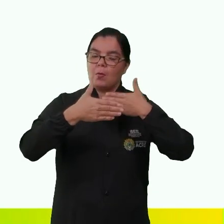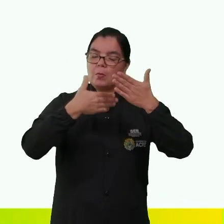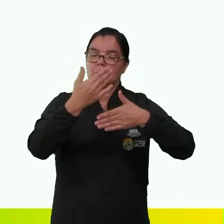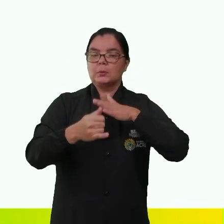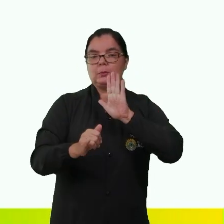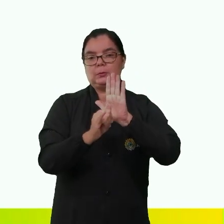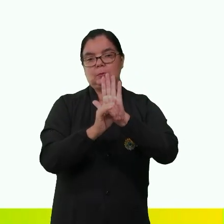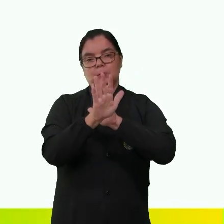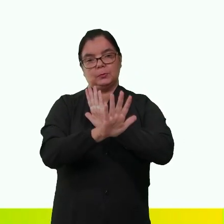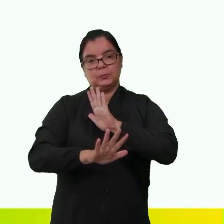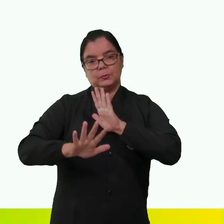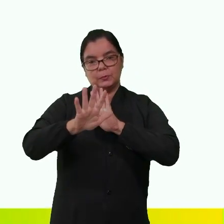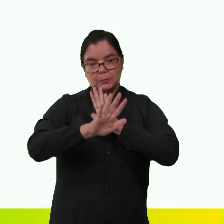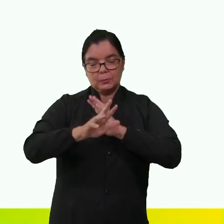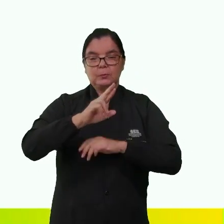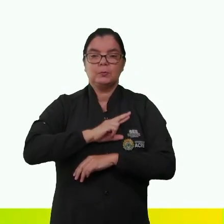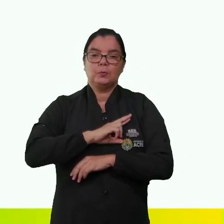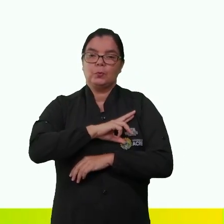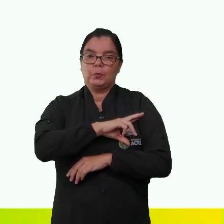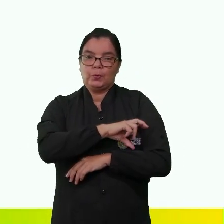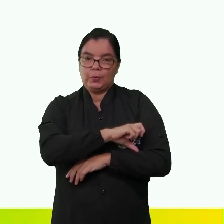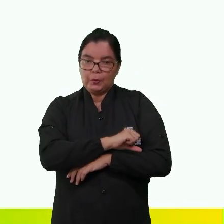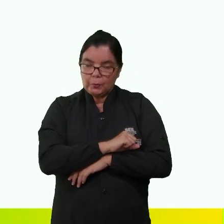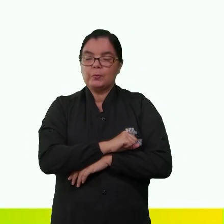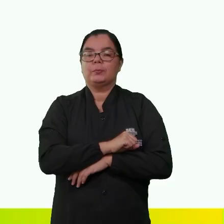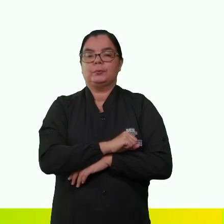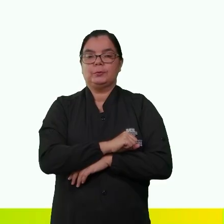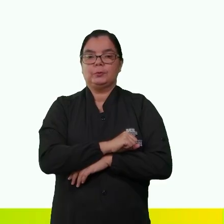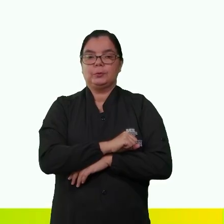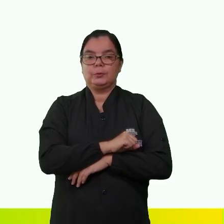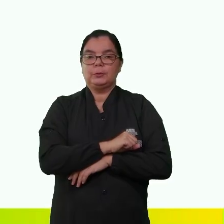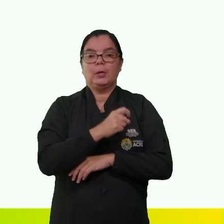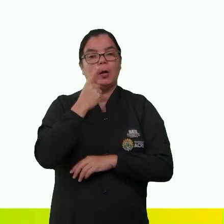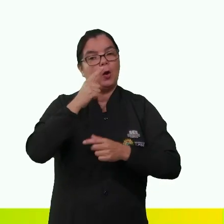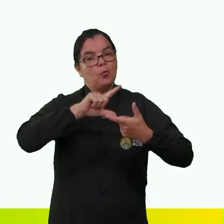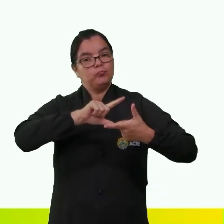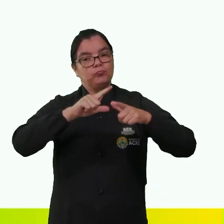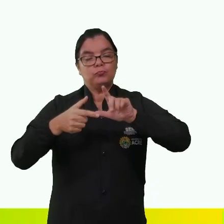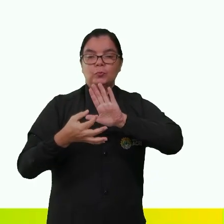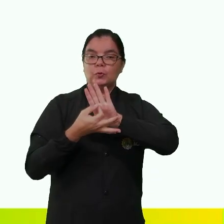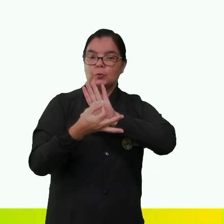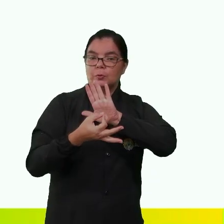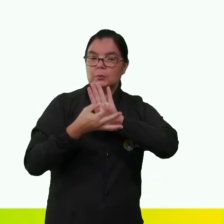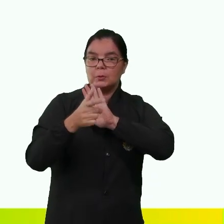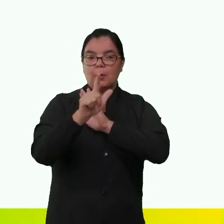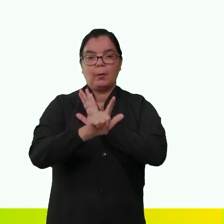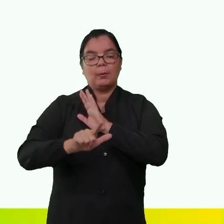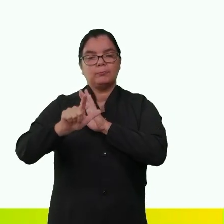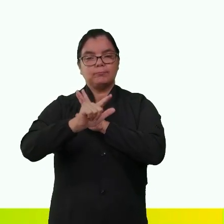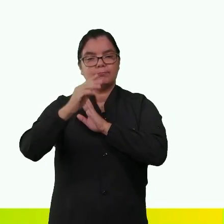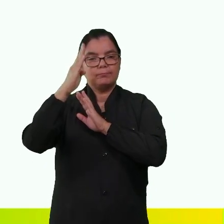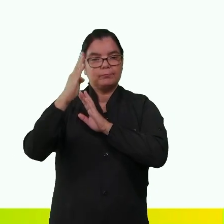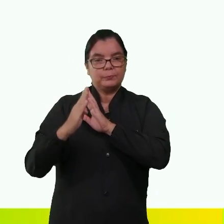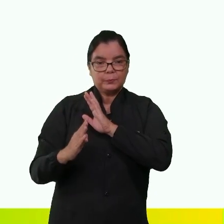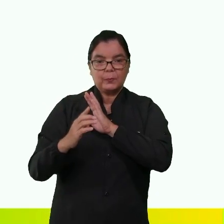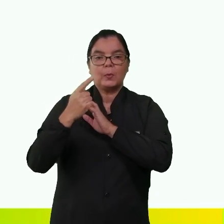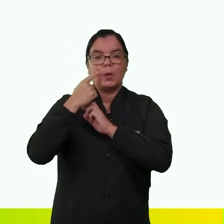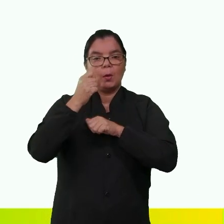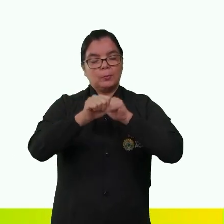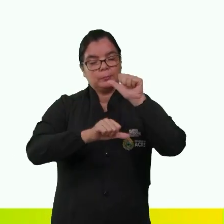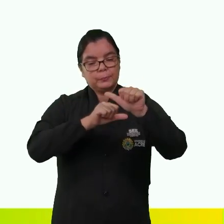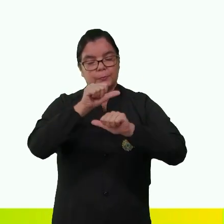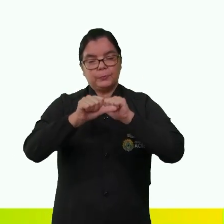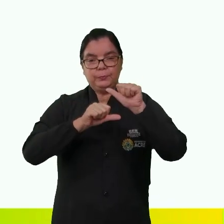evolução da identidade nacional, tá? Do romantismo idealizado ao modernismo crítico, a literatura